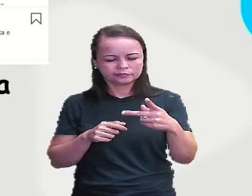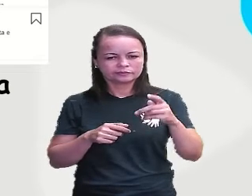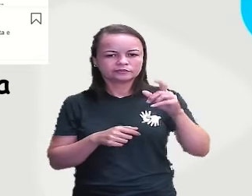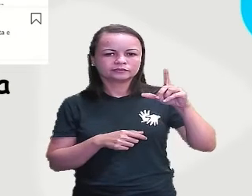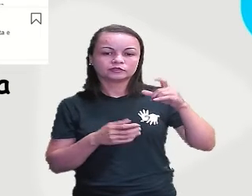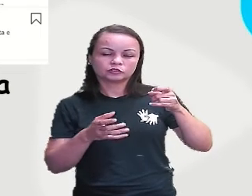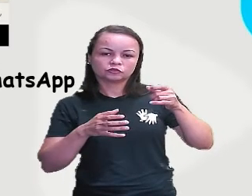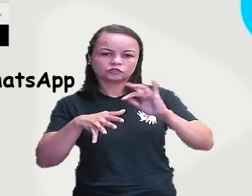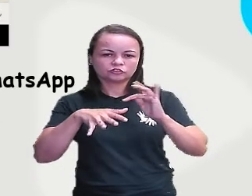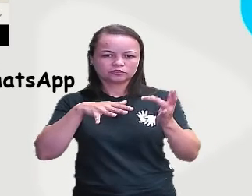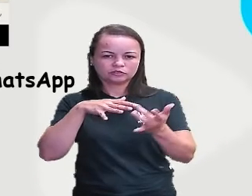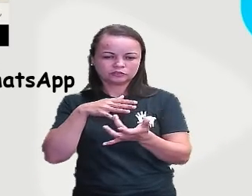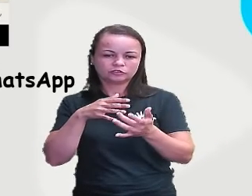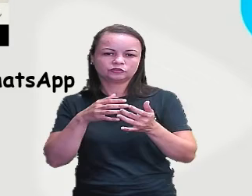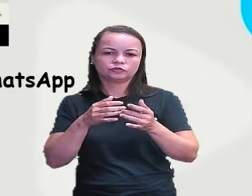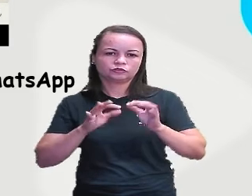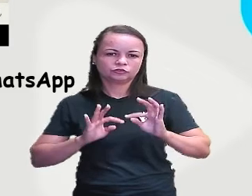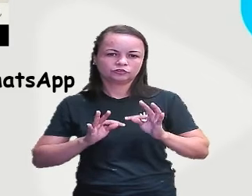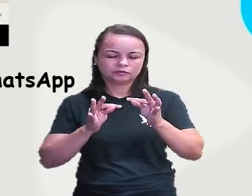digitais.